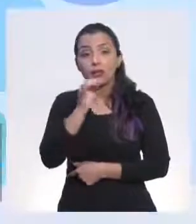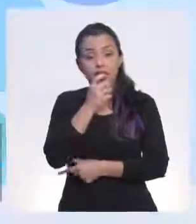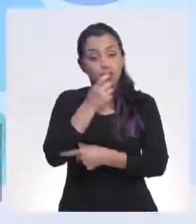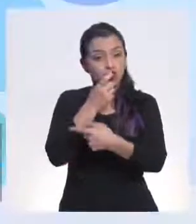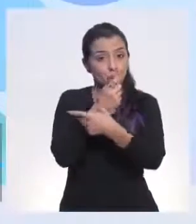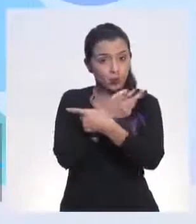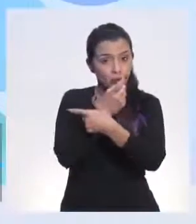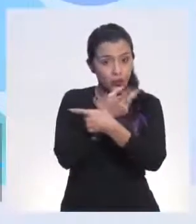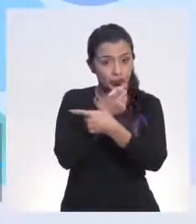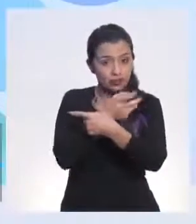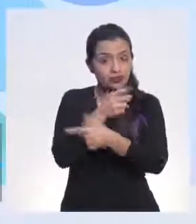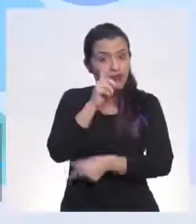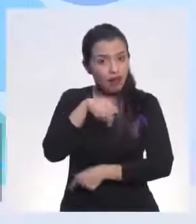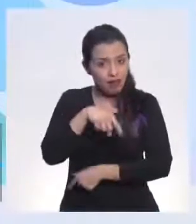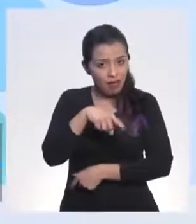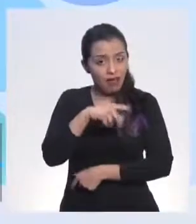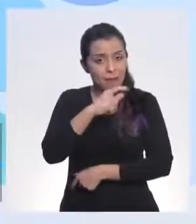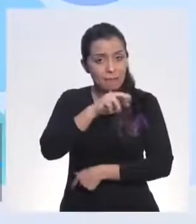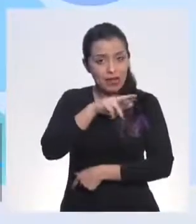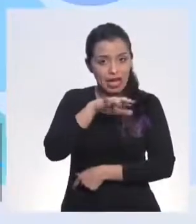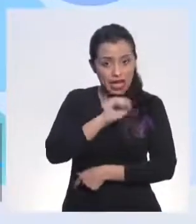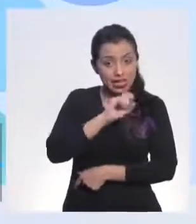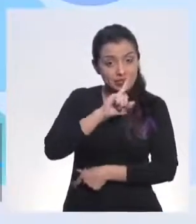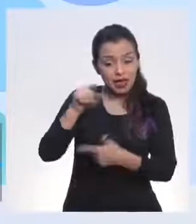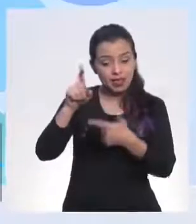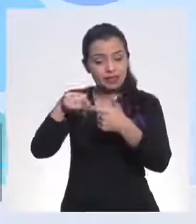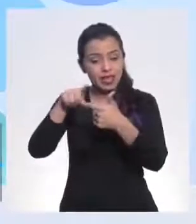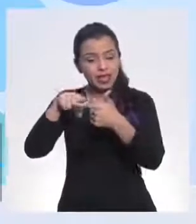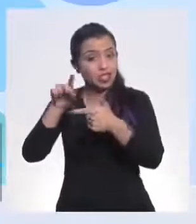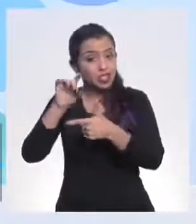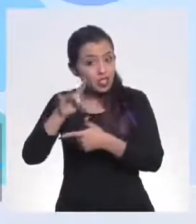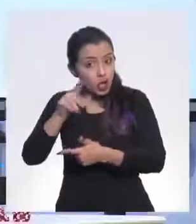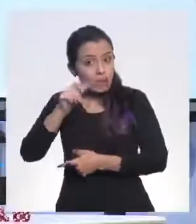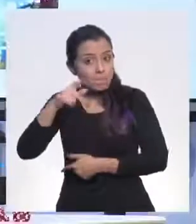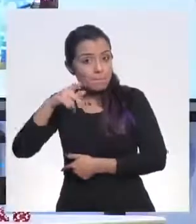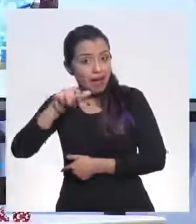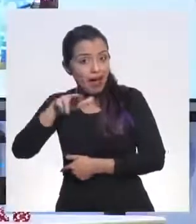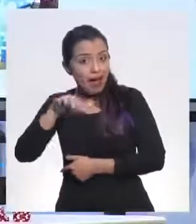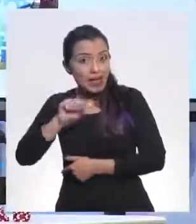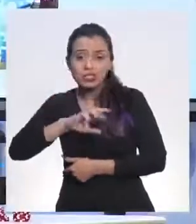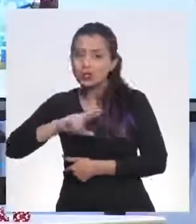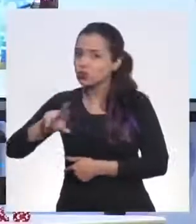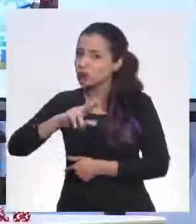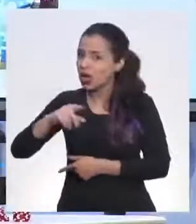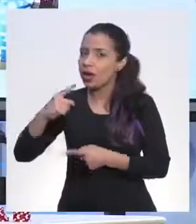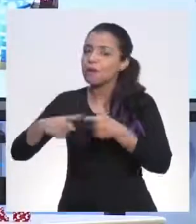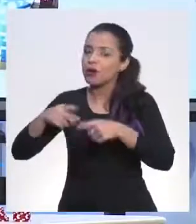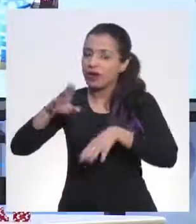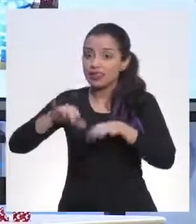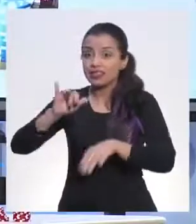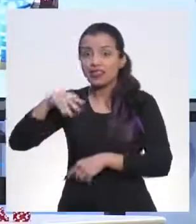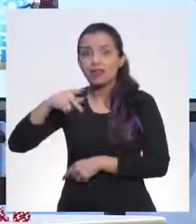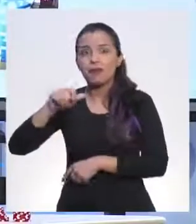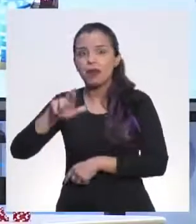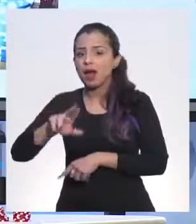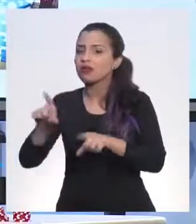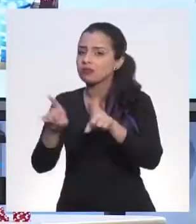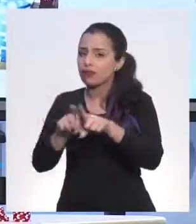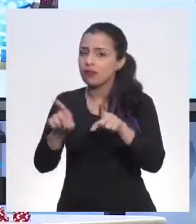eu vou dividir só por valores pares, combinado? Isso mesmo, então tem que tomar um pouquinho desse